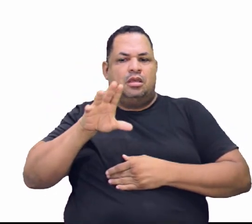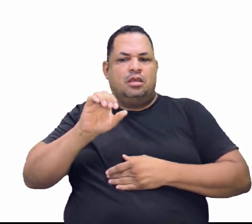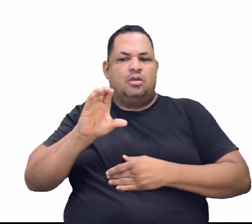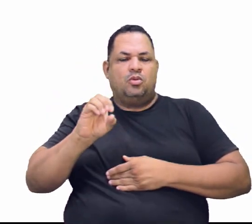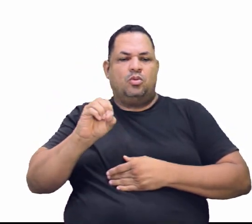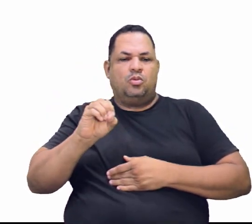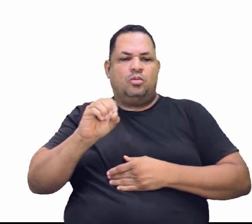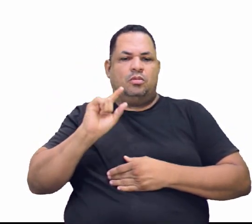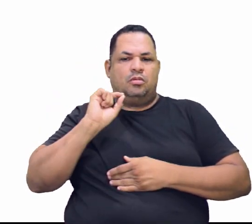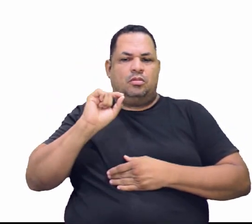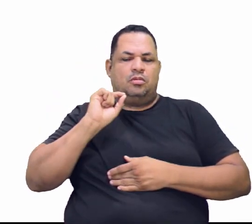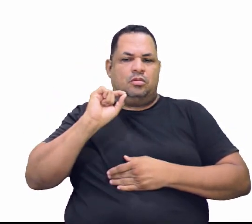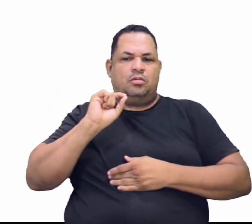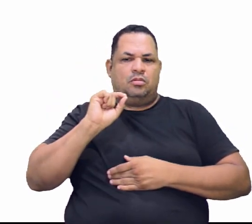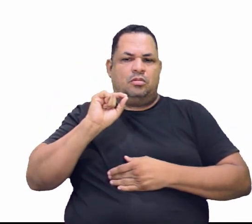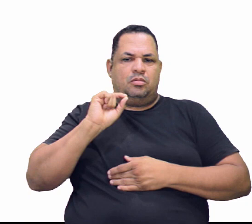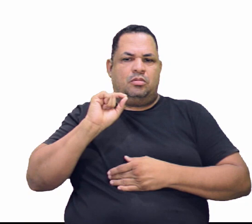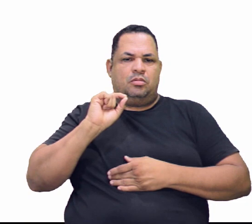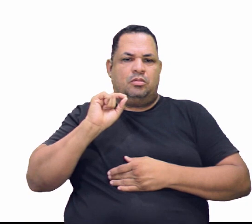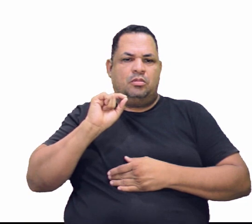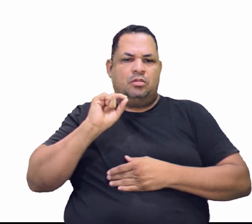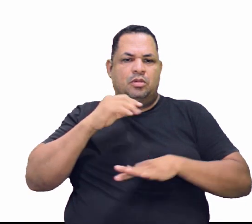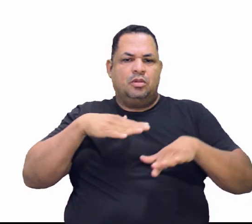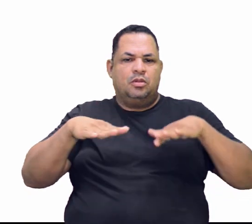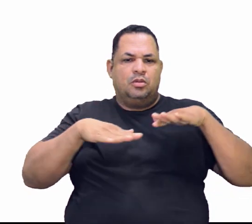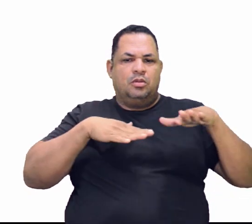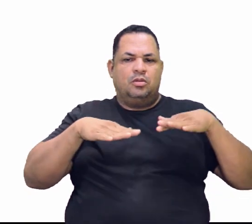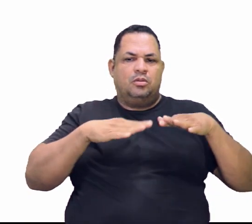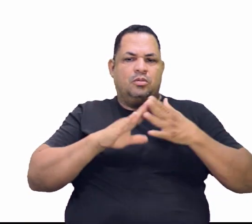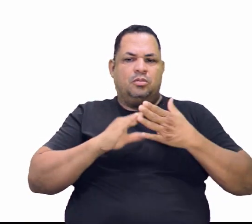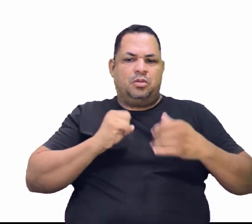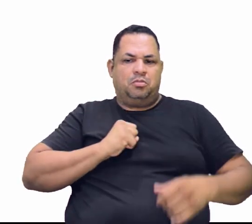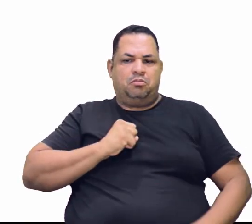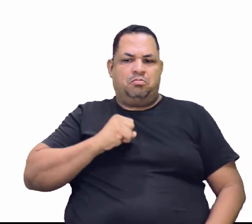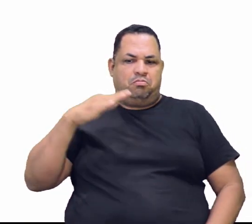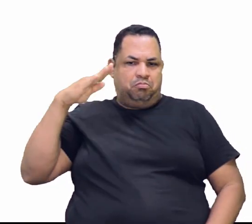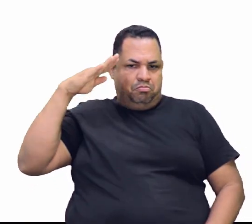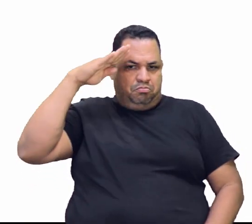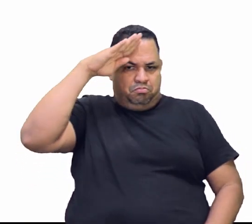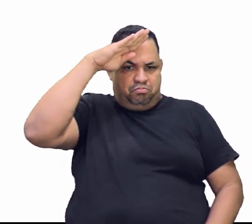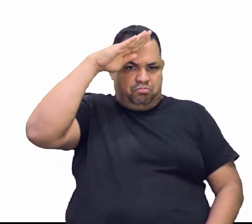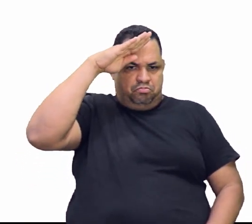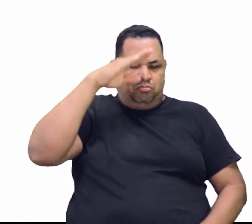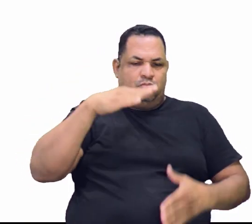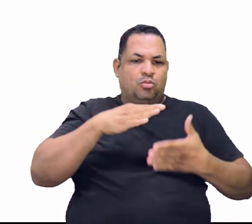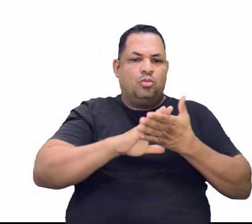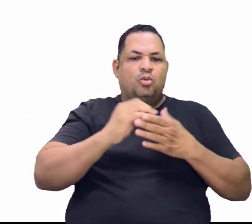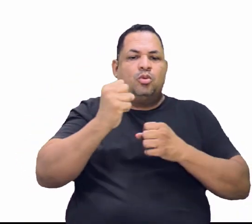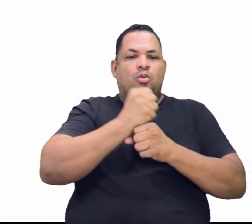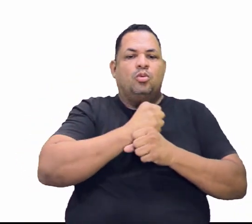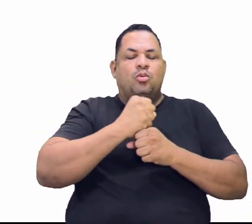falando aqui, esse movimento dos oficiais é o movimento de